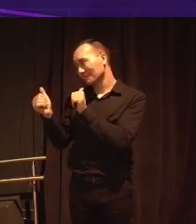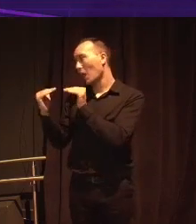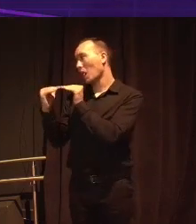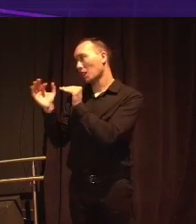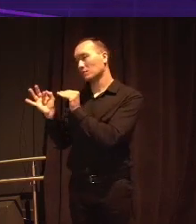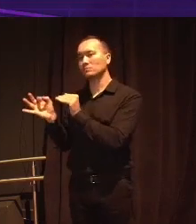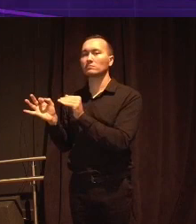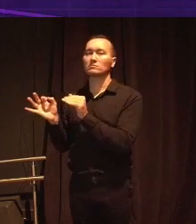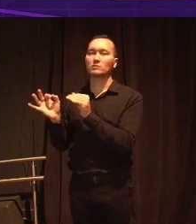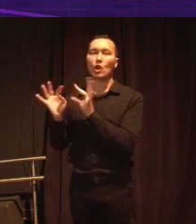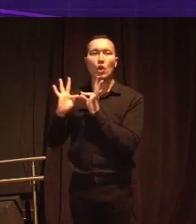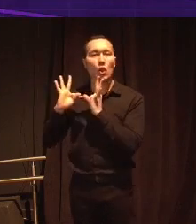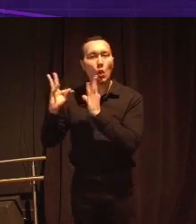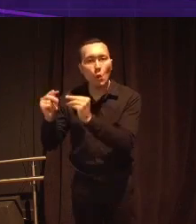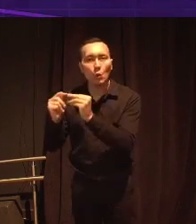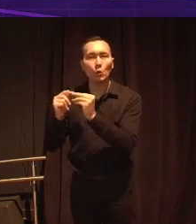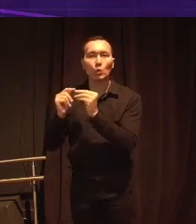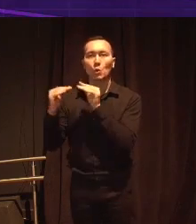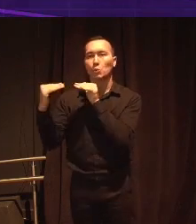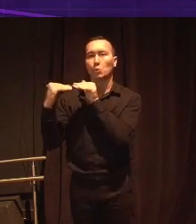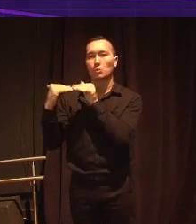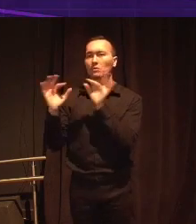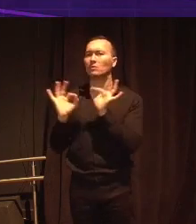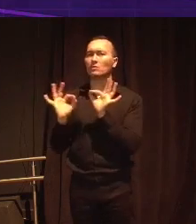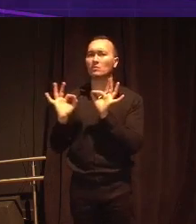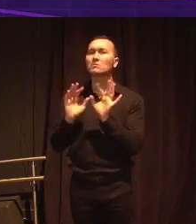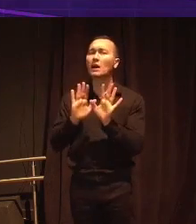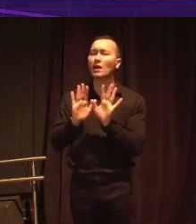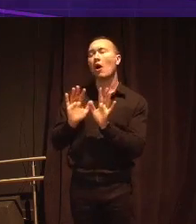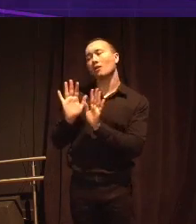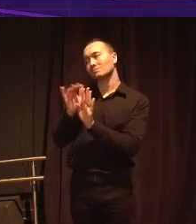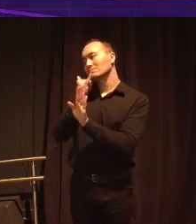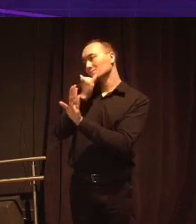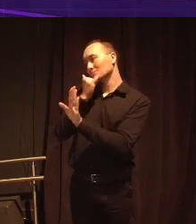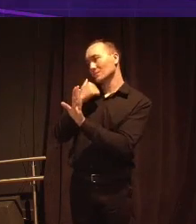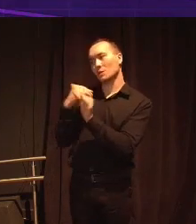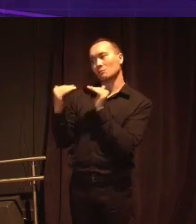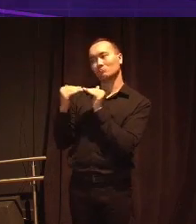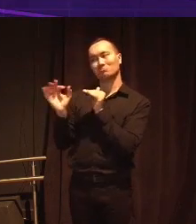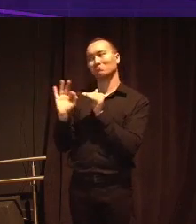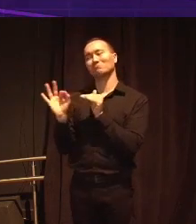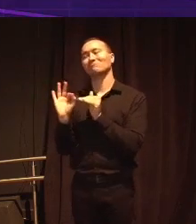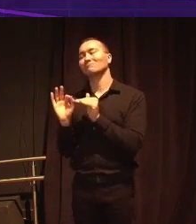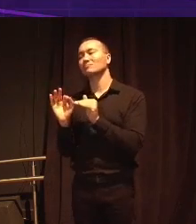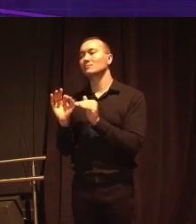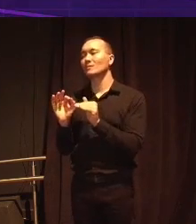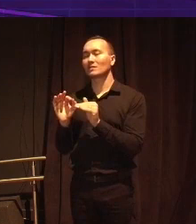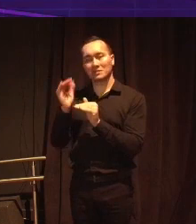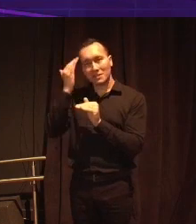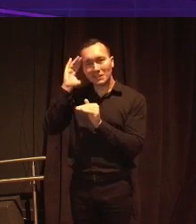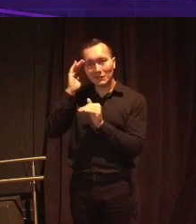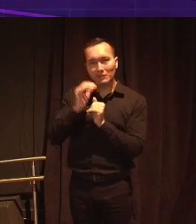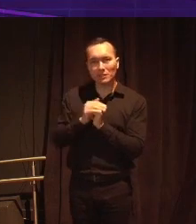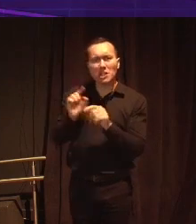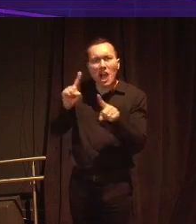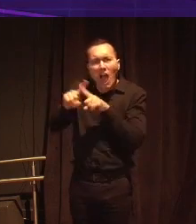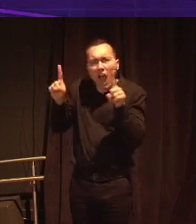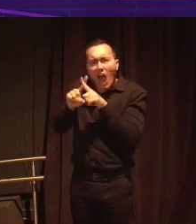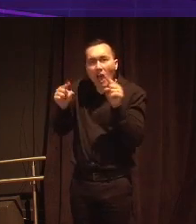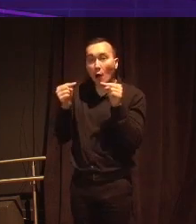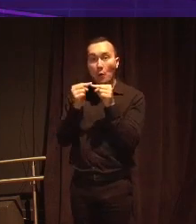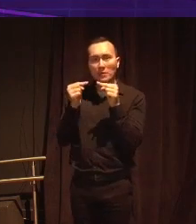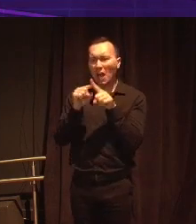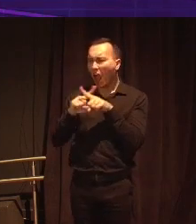que quando a gente critica, no bom sentido, sem o pessoal, mas assim, critica, a gente constrói, a